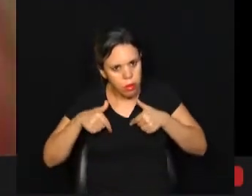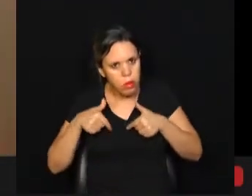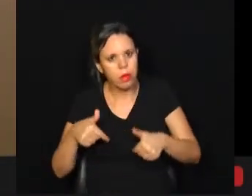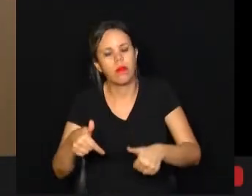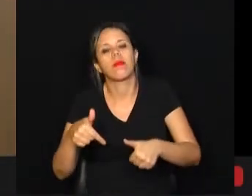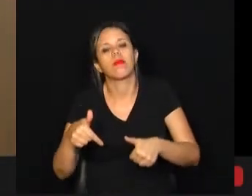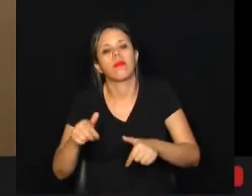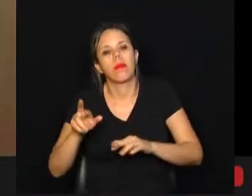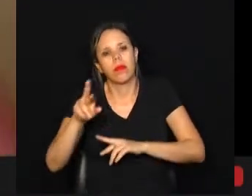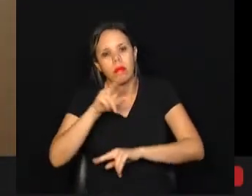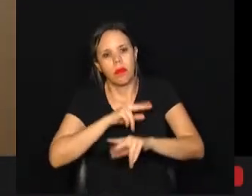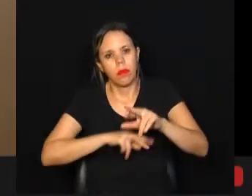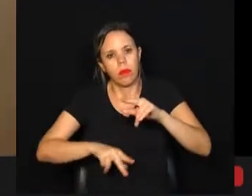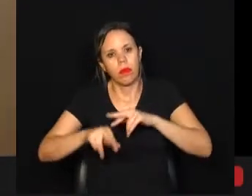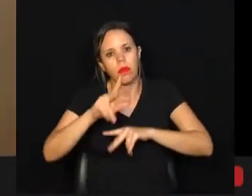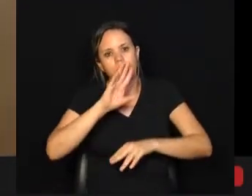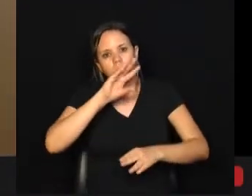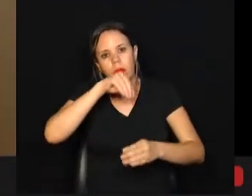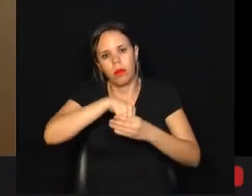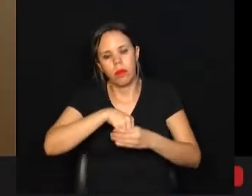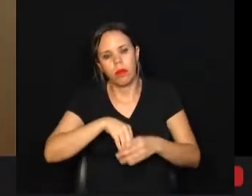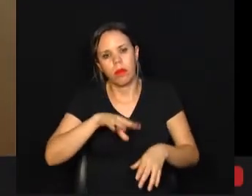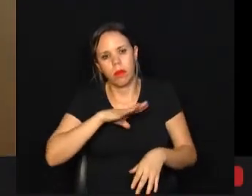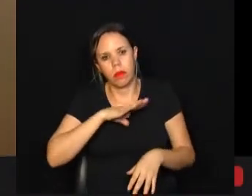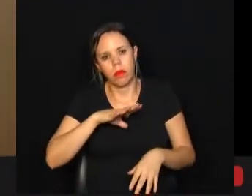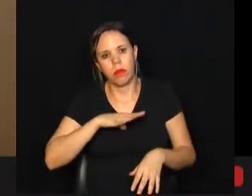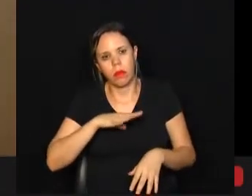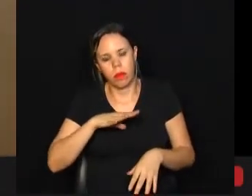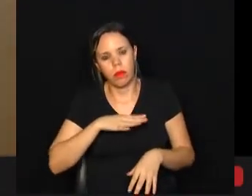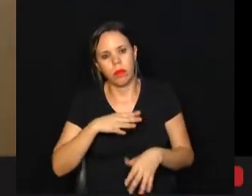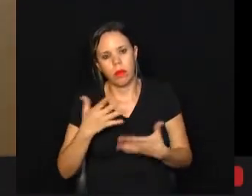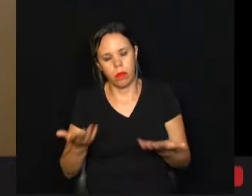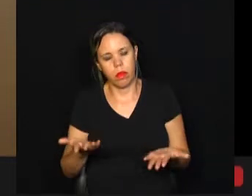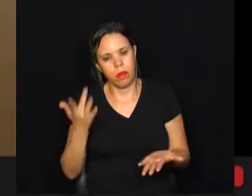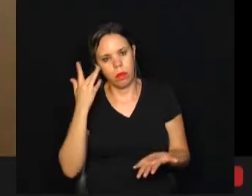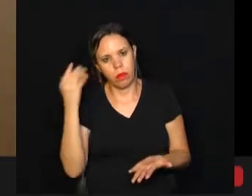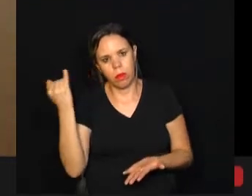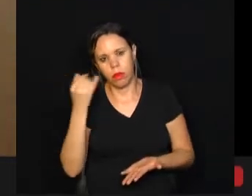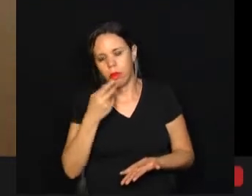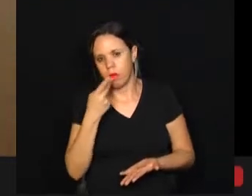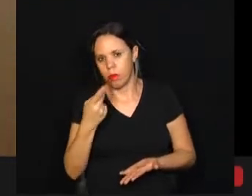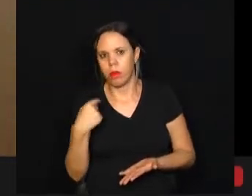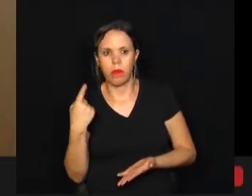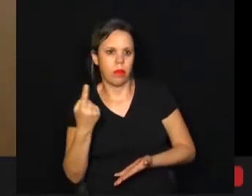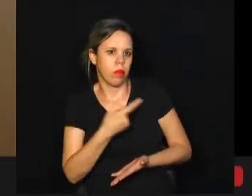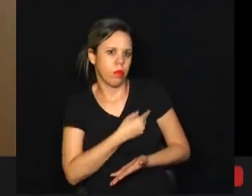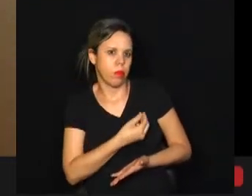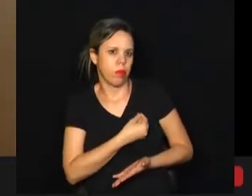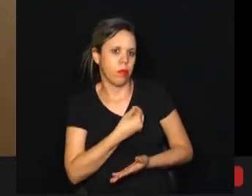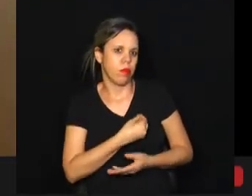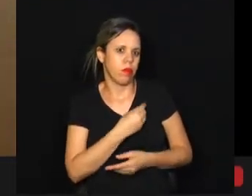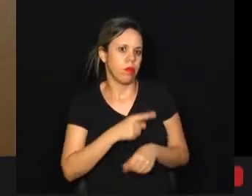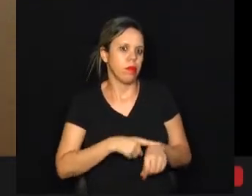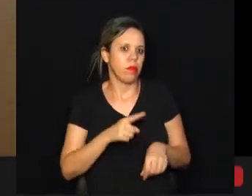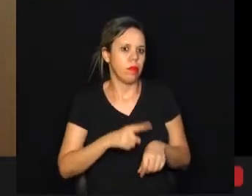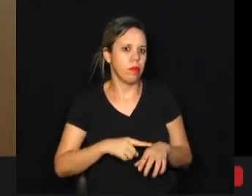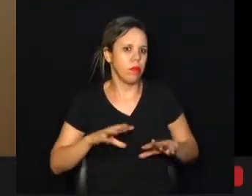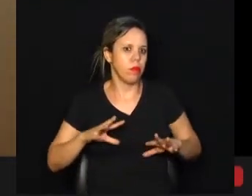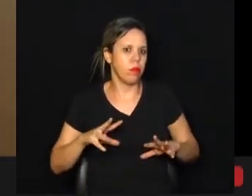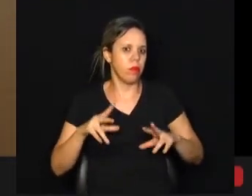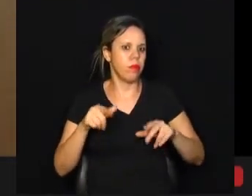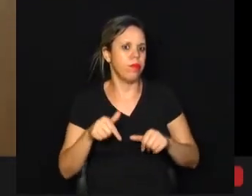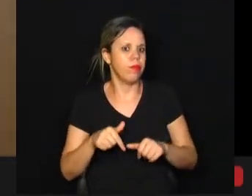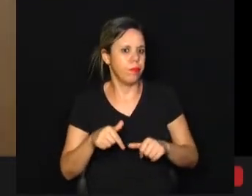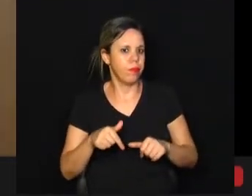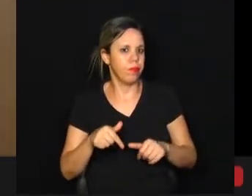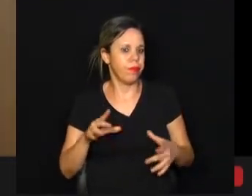em diversos partidos dentro da cidade. E acho importante colocar isso, porque nós vivemos um momento em que tudo aquilo que é ligado